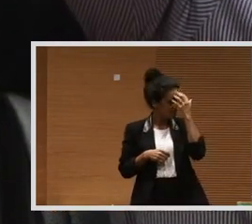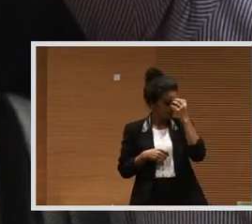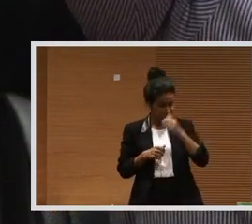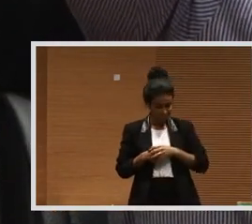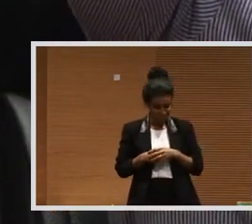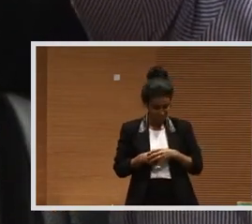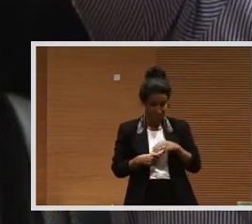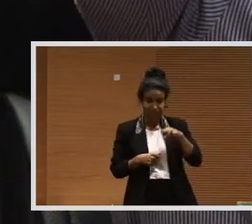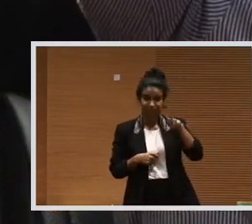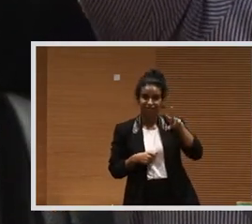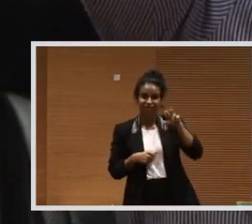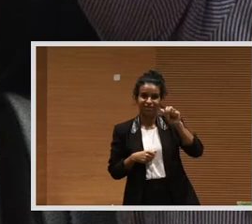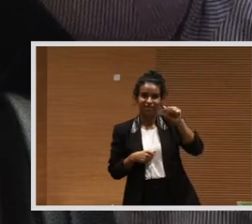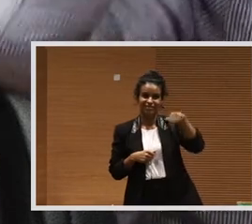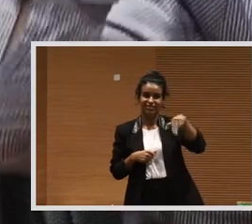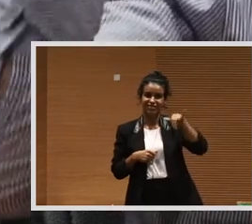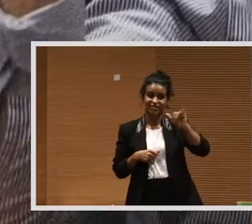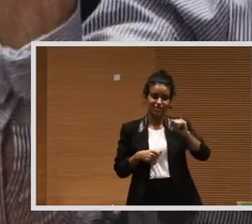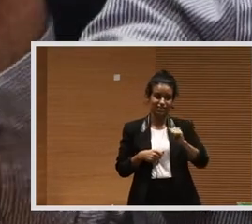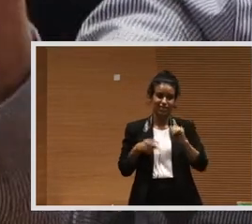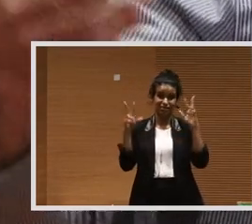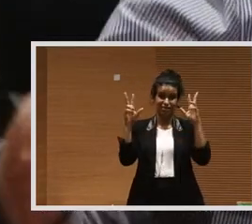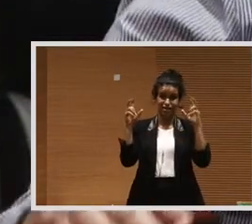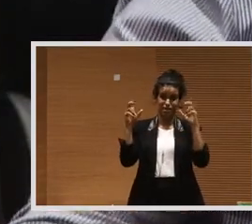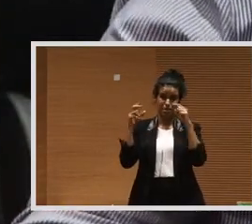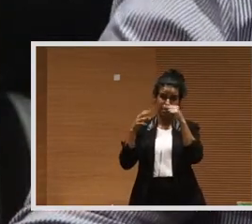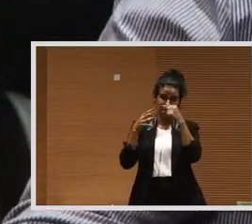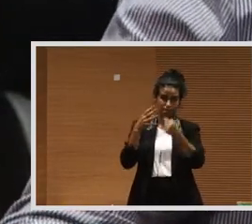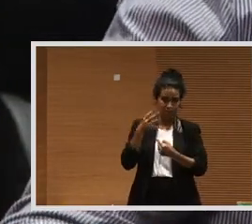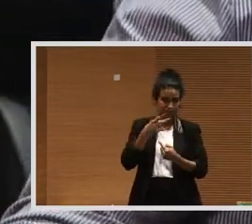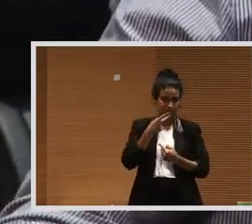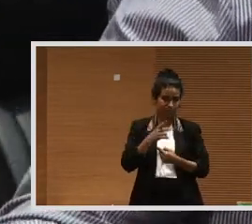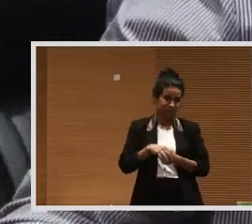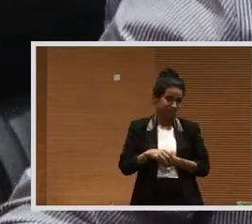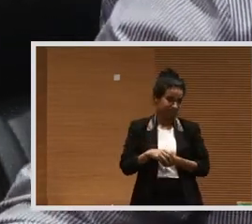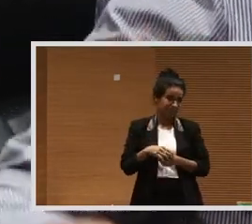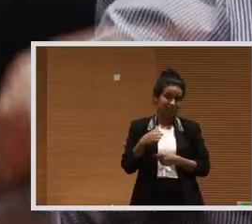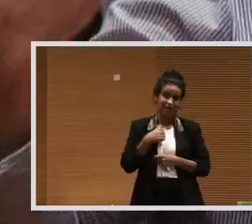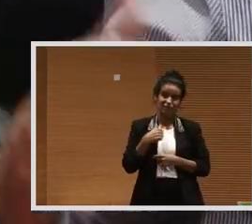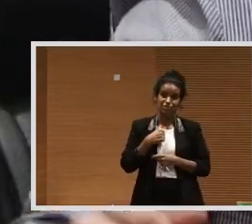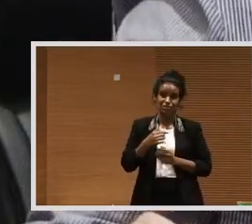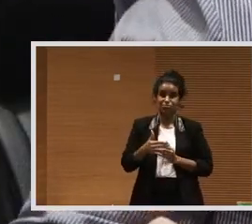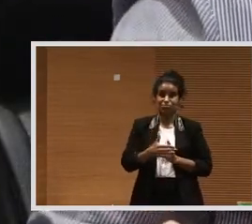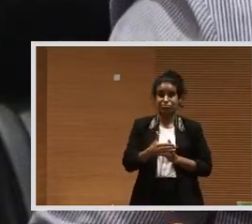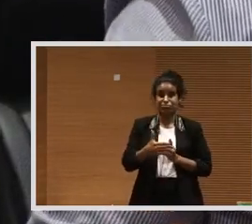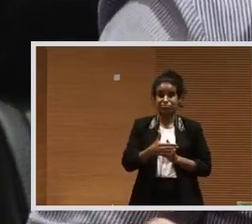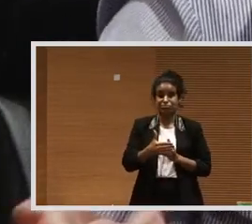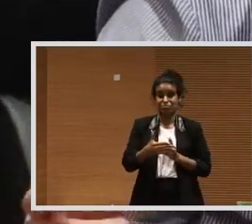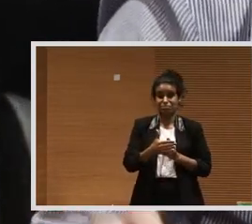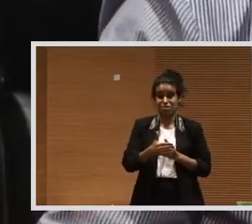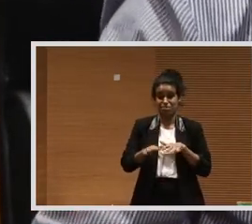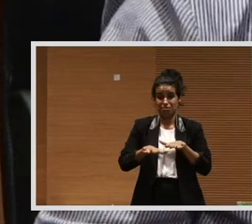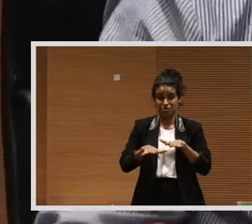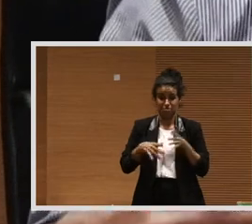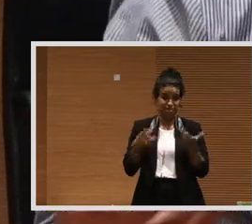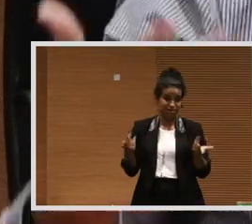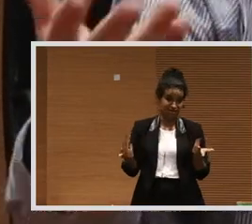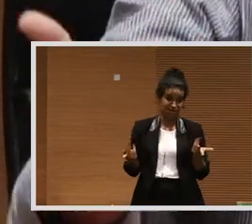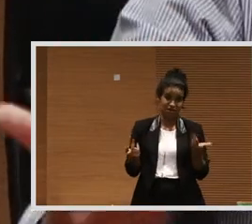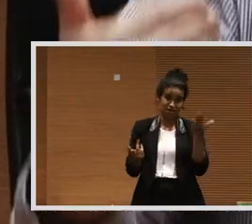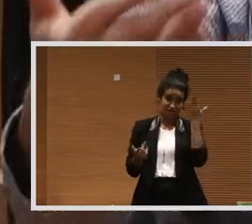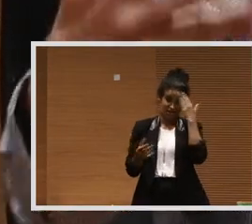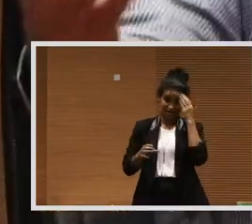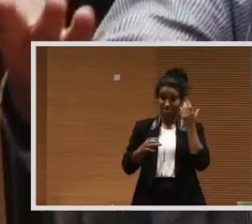Vânia, puxa, vários assuntos, e eu vou tentar. É, eu tenho falado isso, eu sou uma barreira ambulante, né? Eu não sei Libras, não conheço Libras, eu sou uma